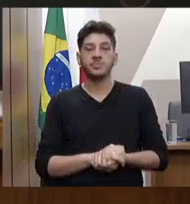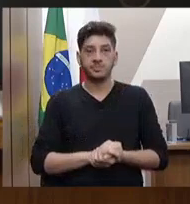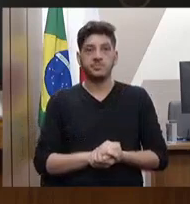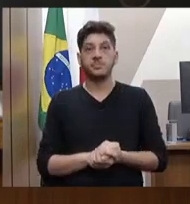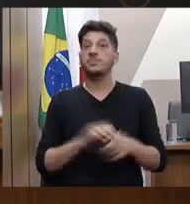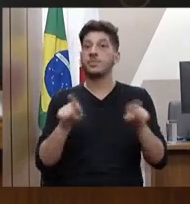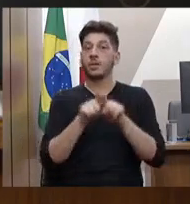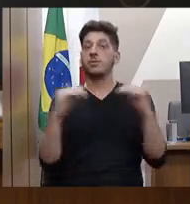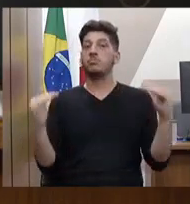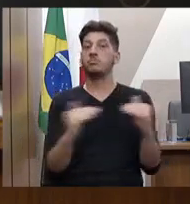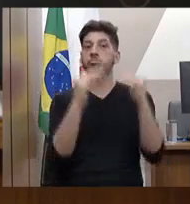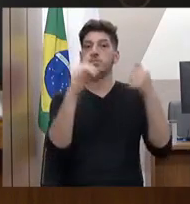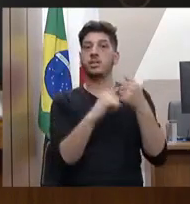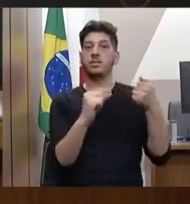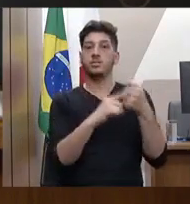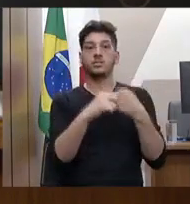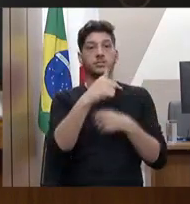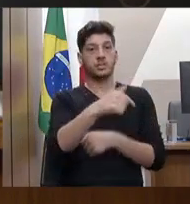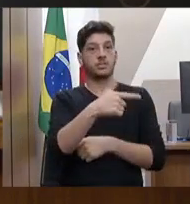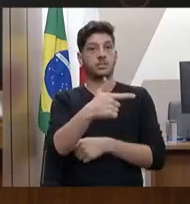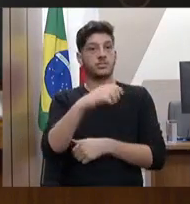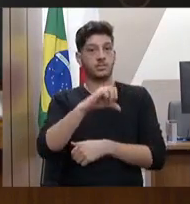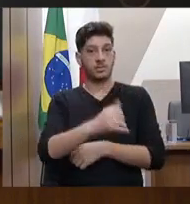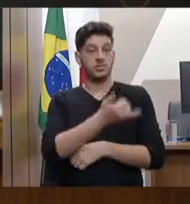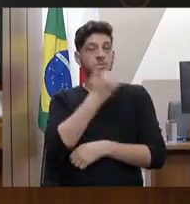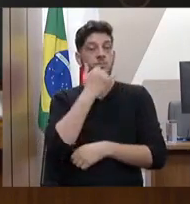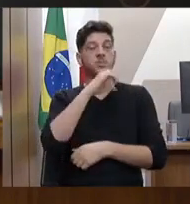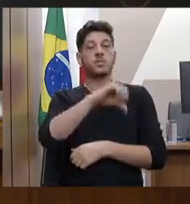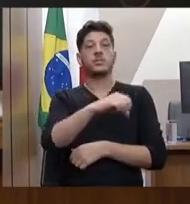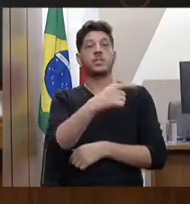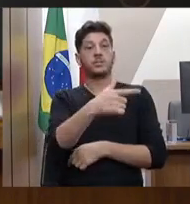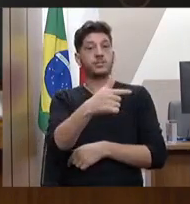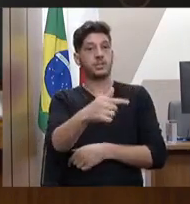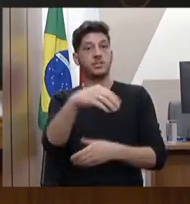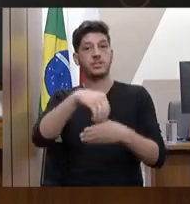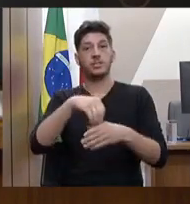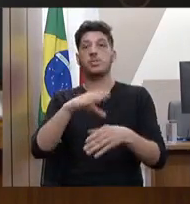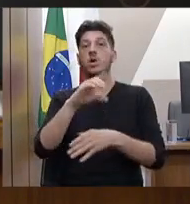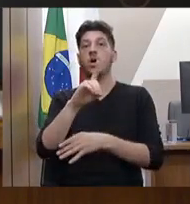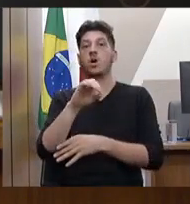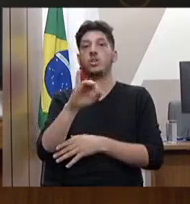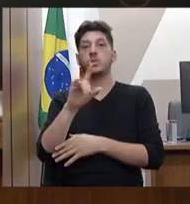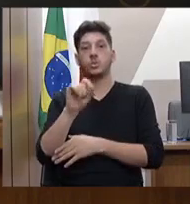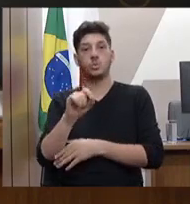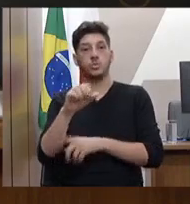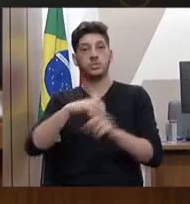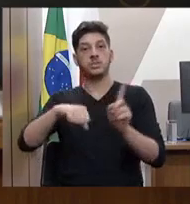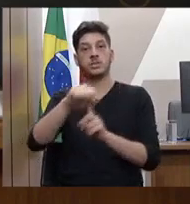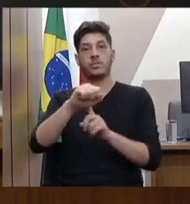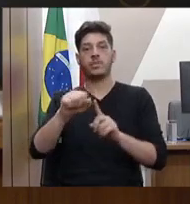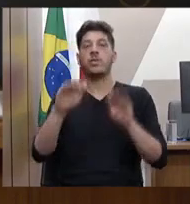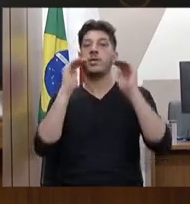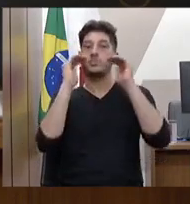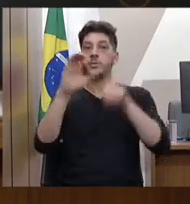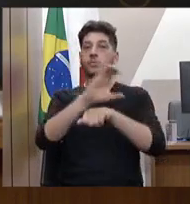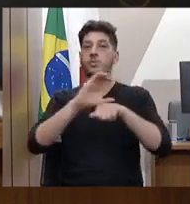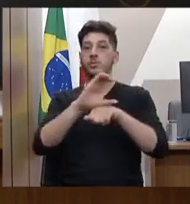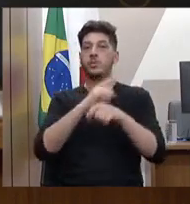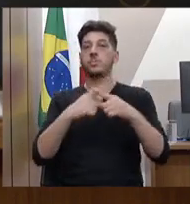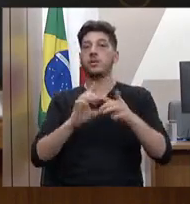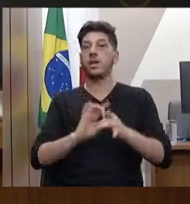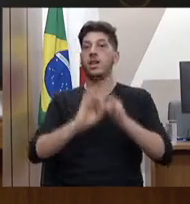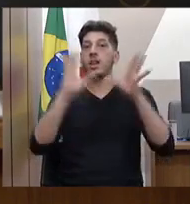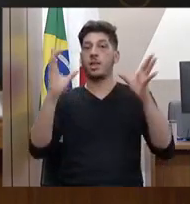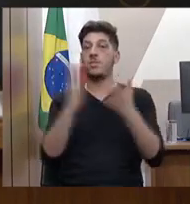compatibilidade do artigo 729 927 parafundo corte civil Com artigo sétimo 28 da Constituição ao permitir